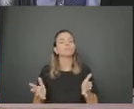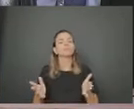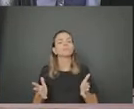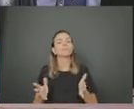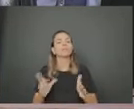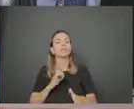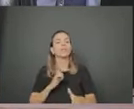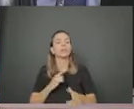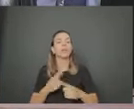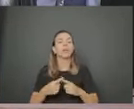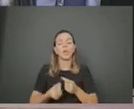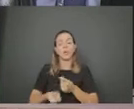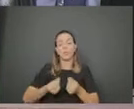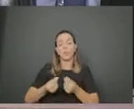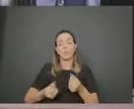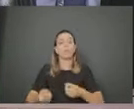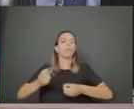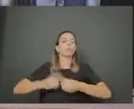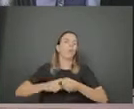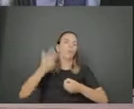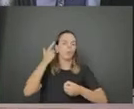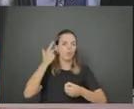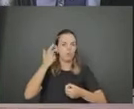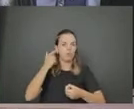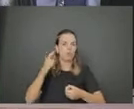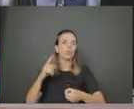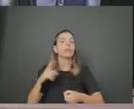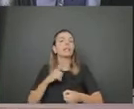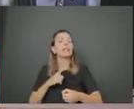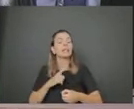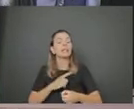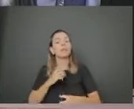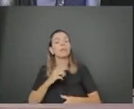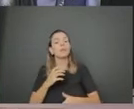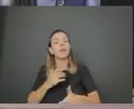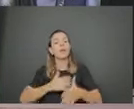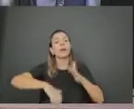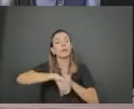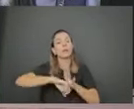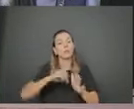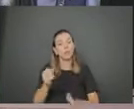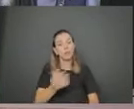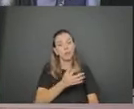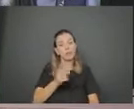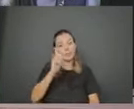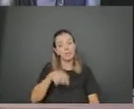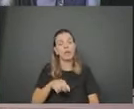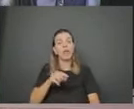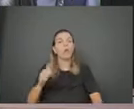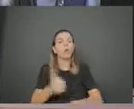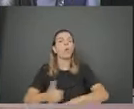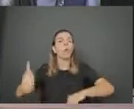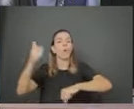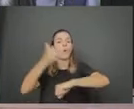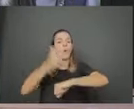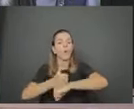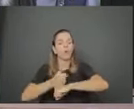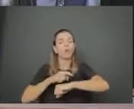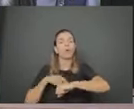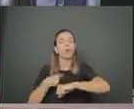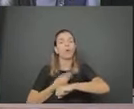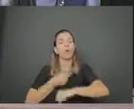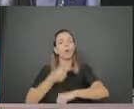ao normal praticamente. E temos um novo tipo de crime, que são os golpes, que todos estamos vendo aí, né, das